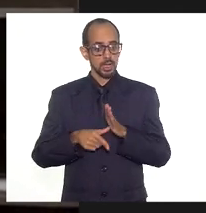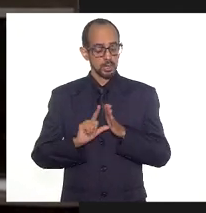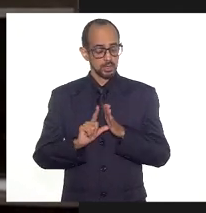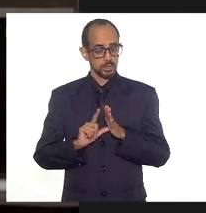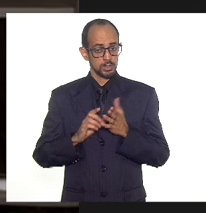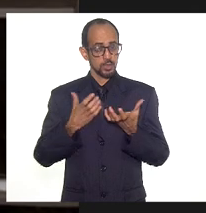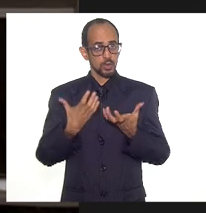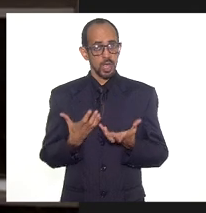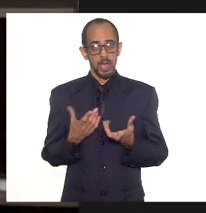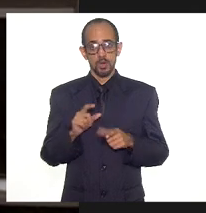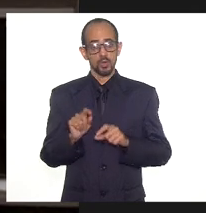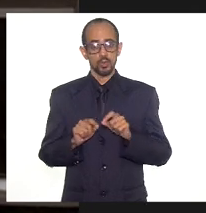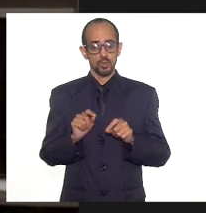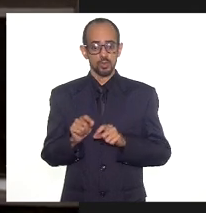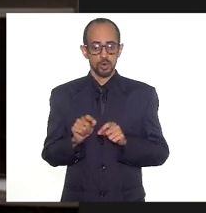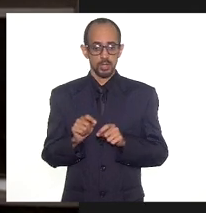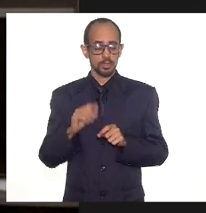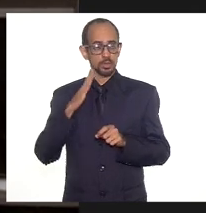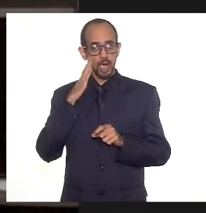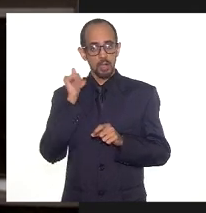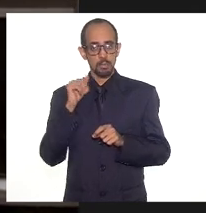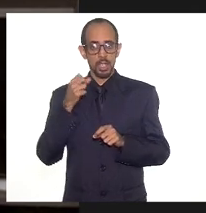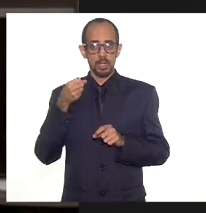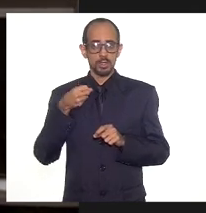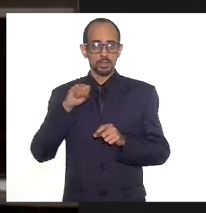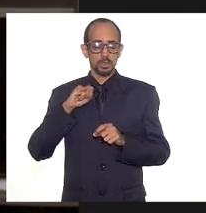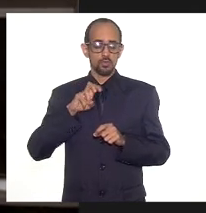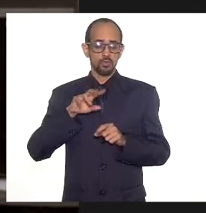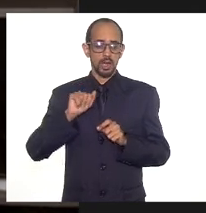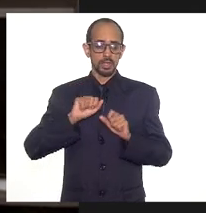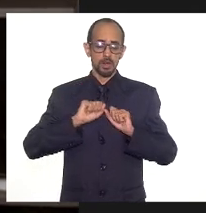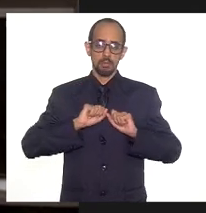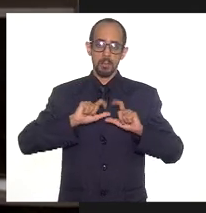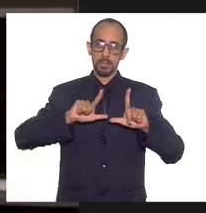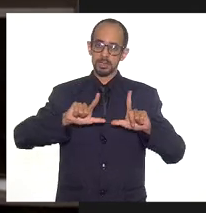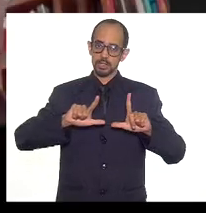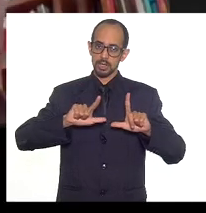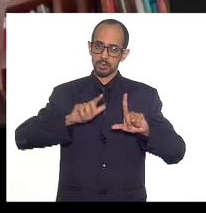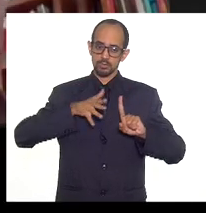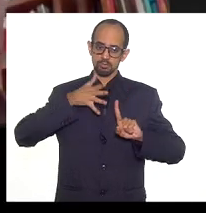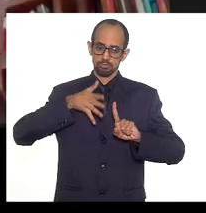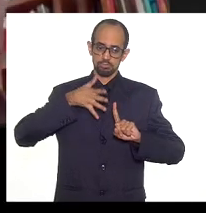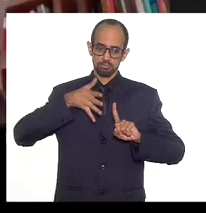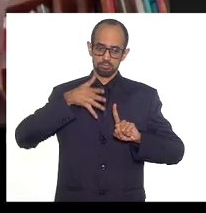gostaria de saber se vai fazer alguma apresentação.